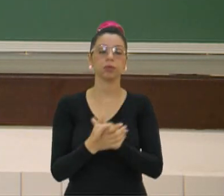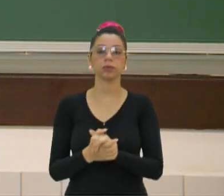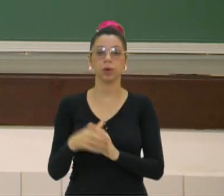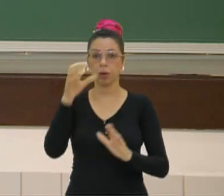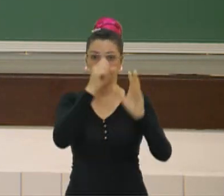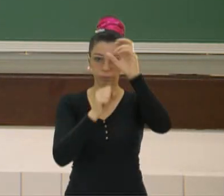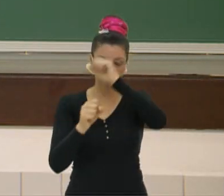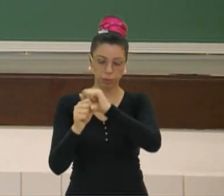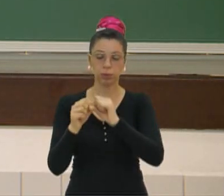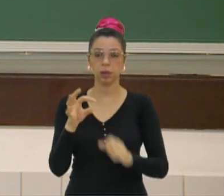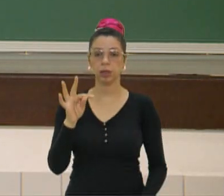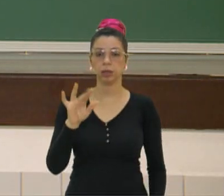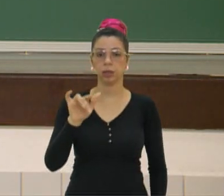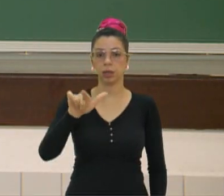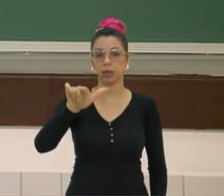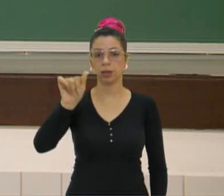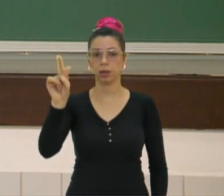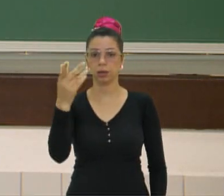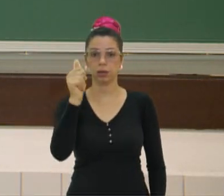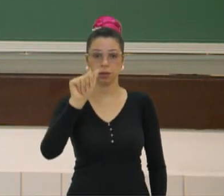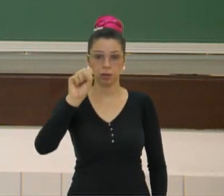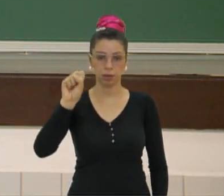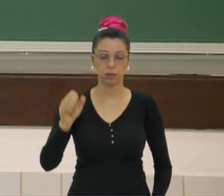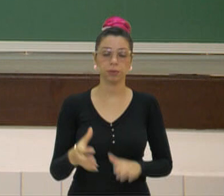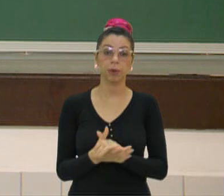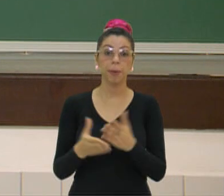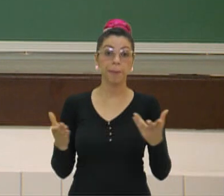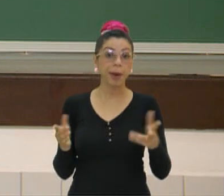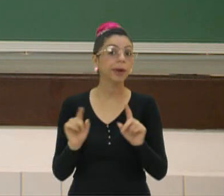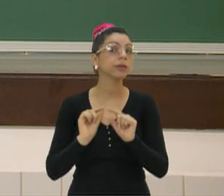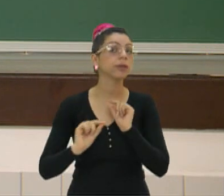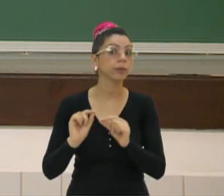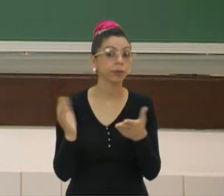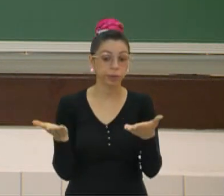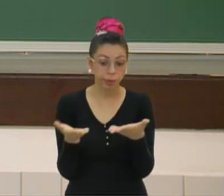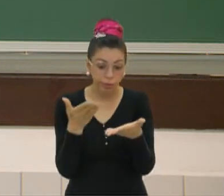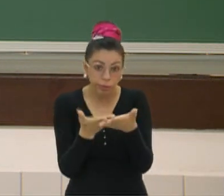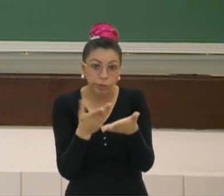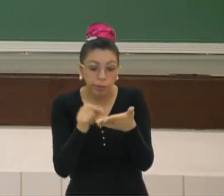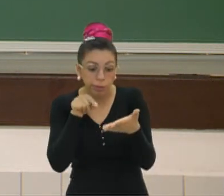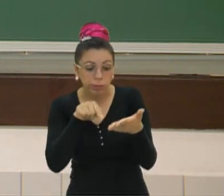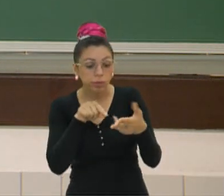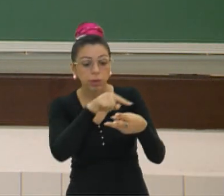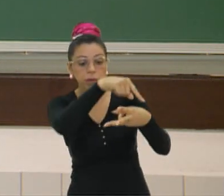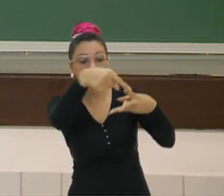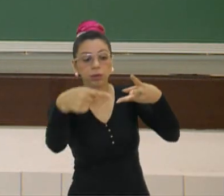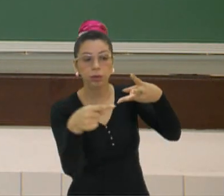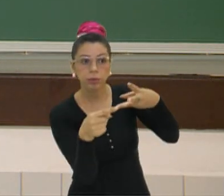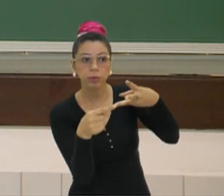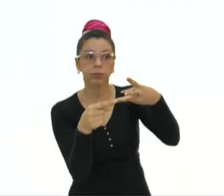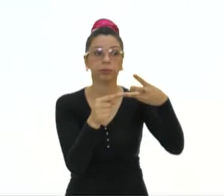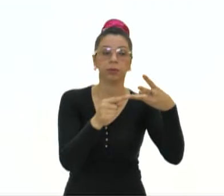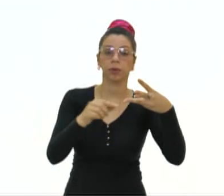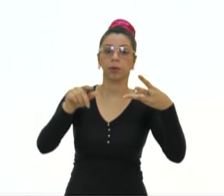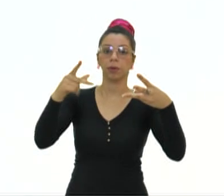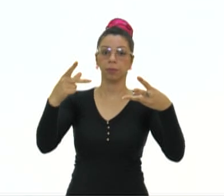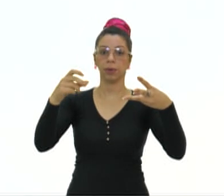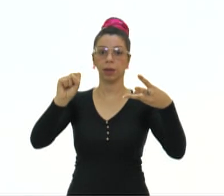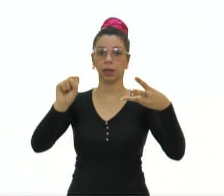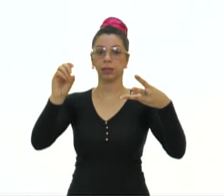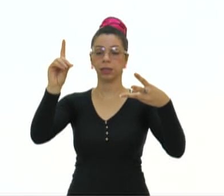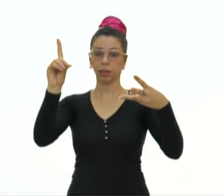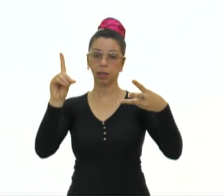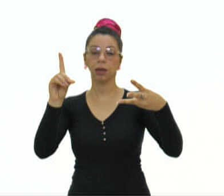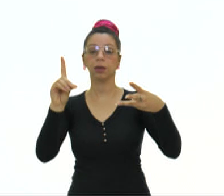Aprendizagem. Mas aqui o professor vai lembrar para a aula três partidos fundamentais. O PSD, Partido Social Democrático,